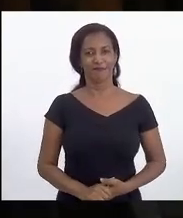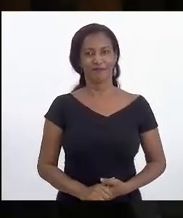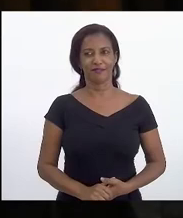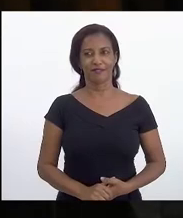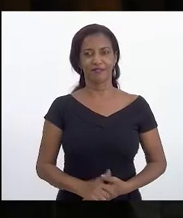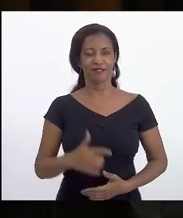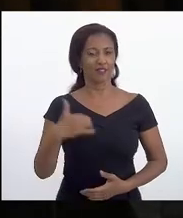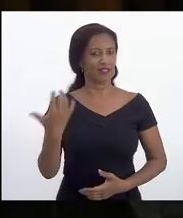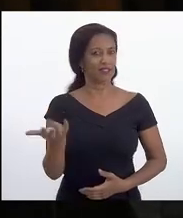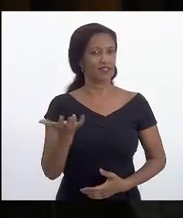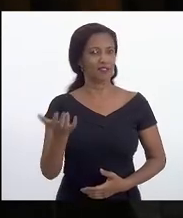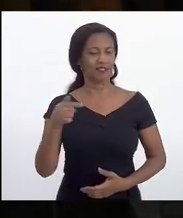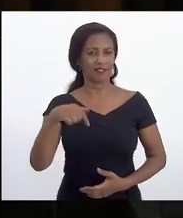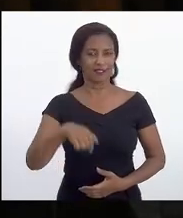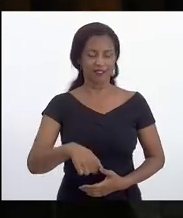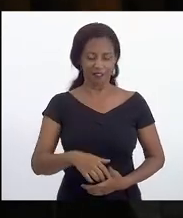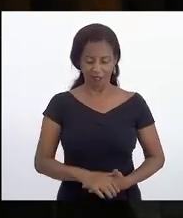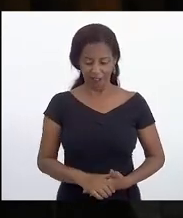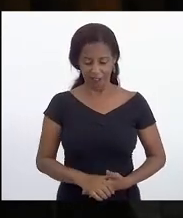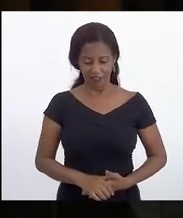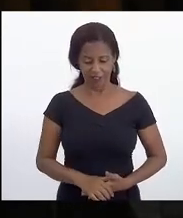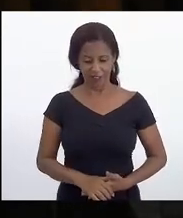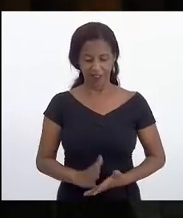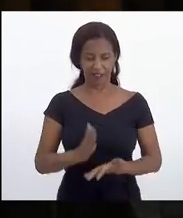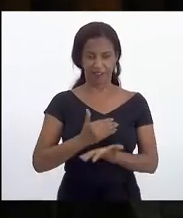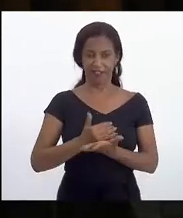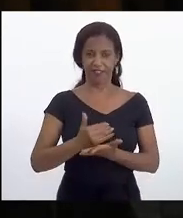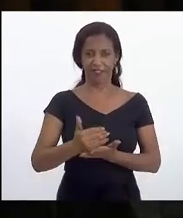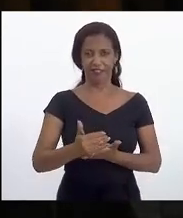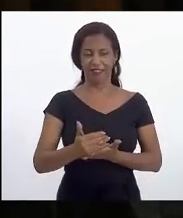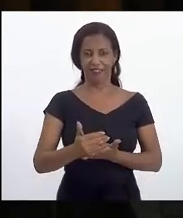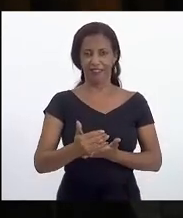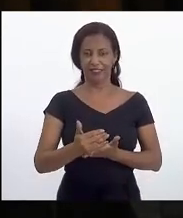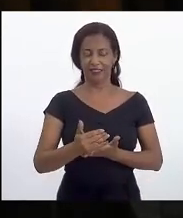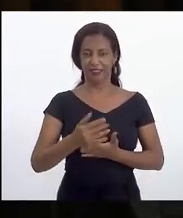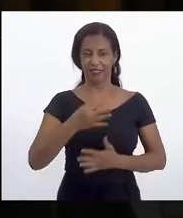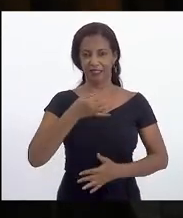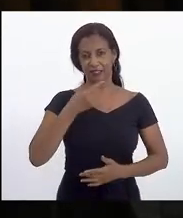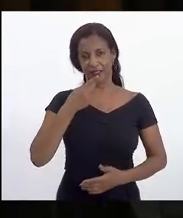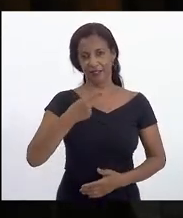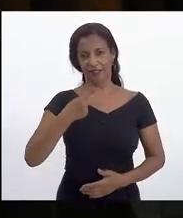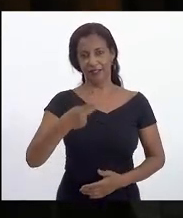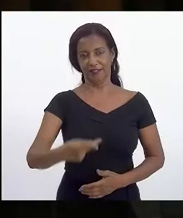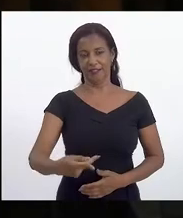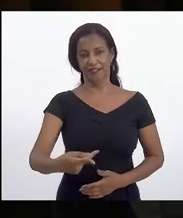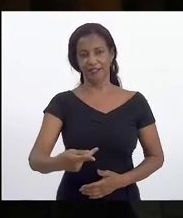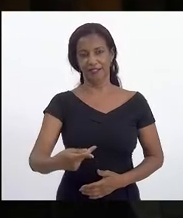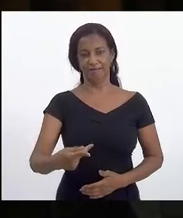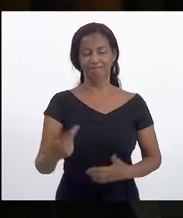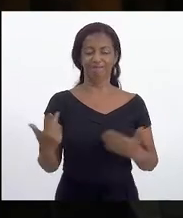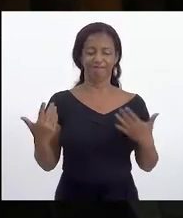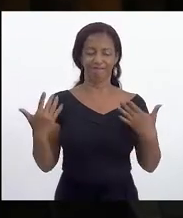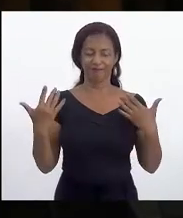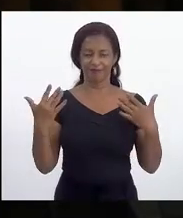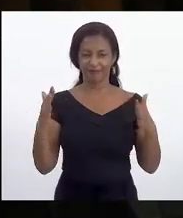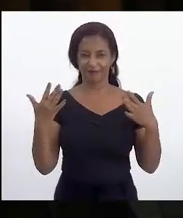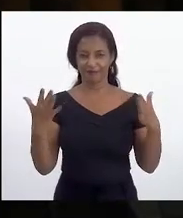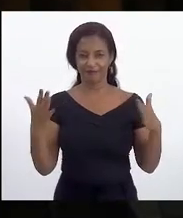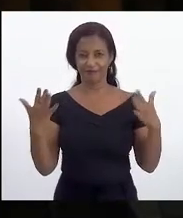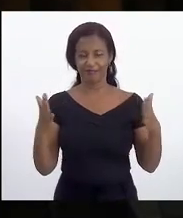e eu quero aqui iniciar a minha fala saudando